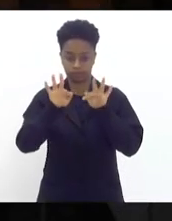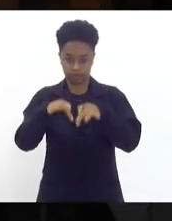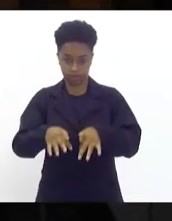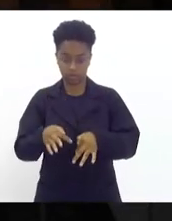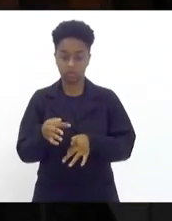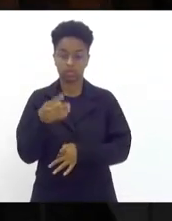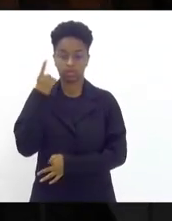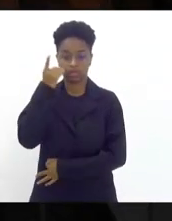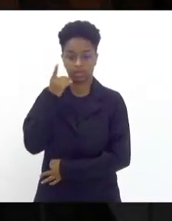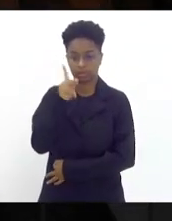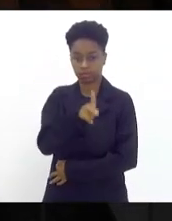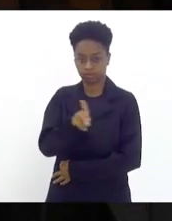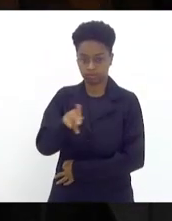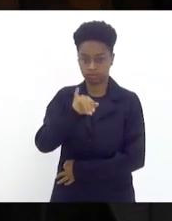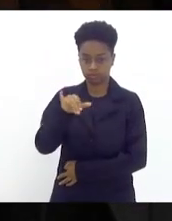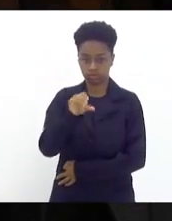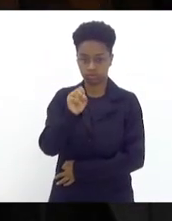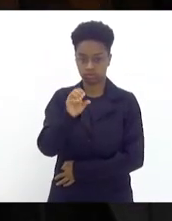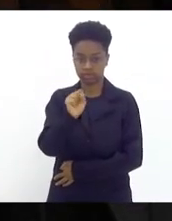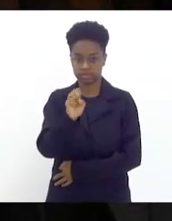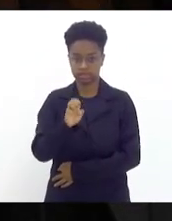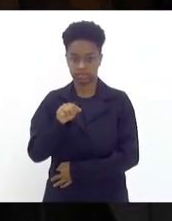Professor Josemar